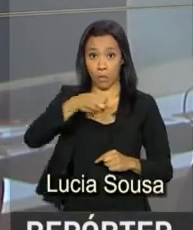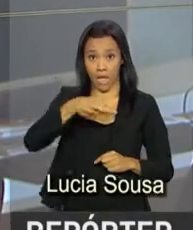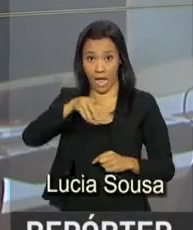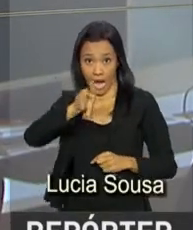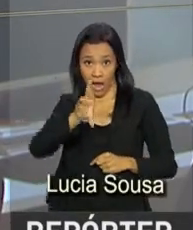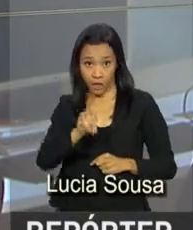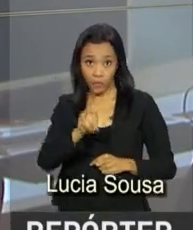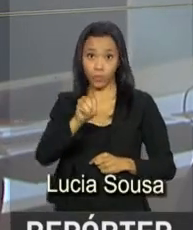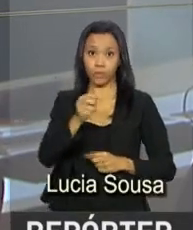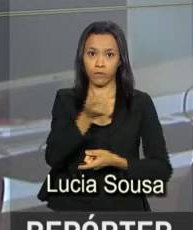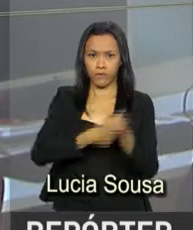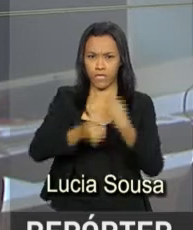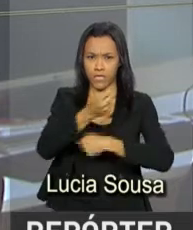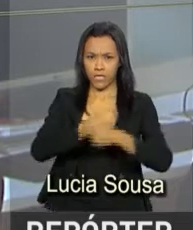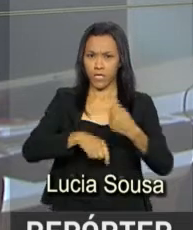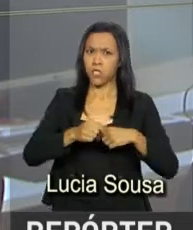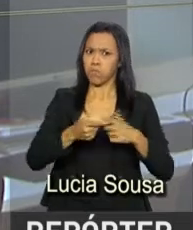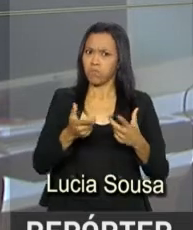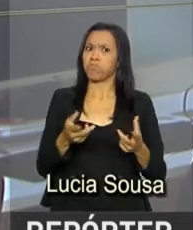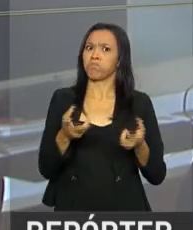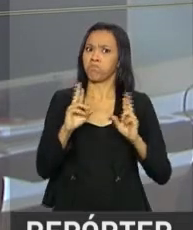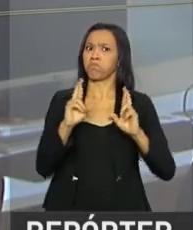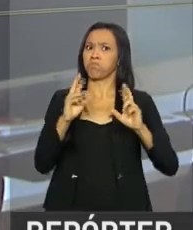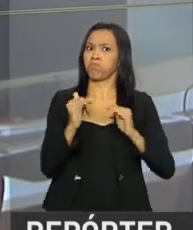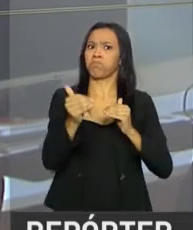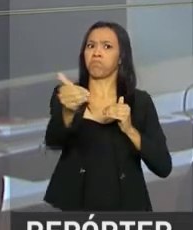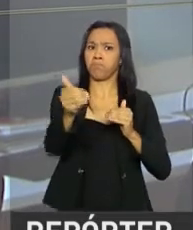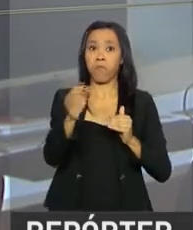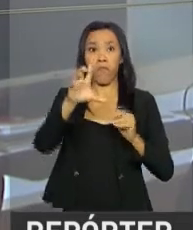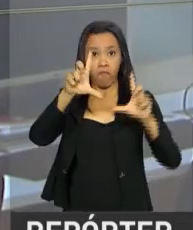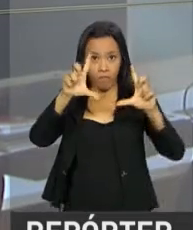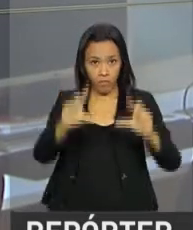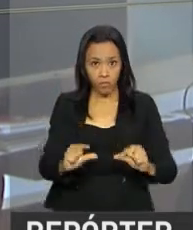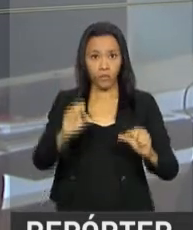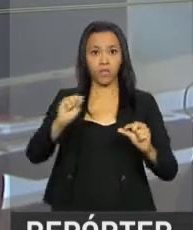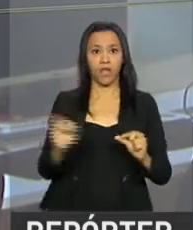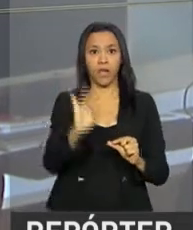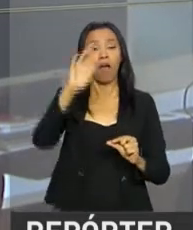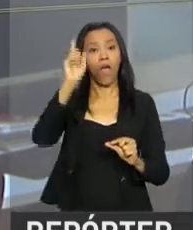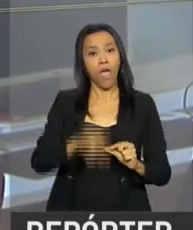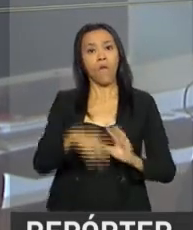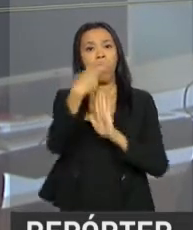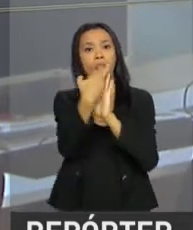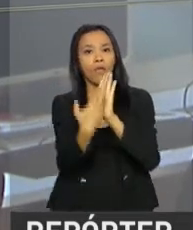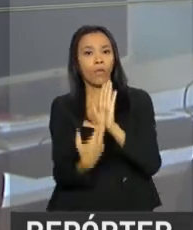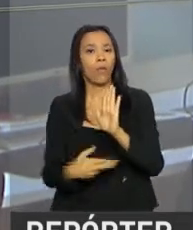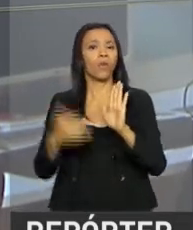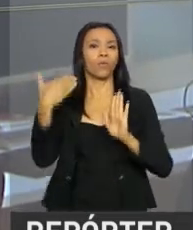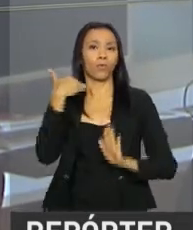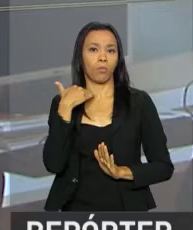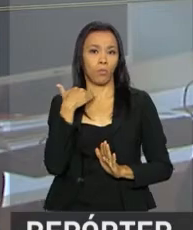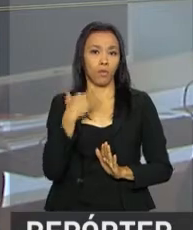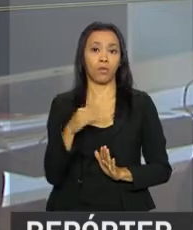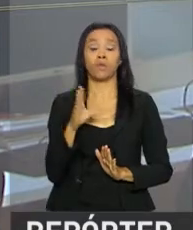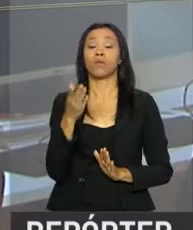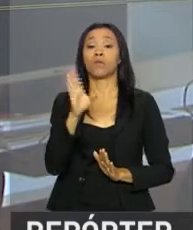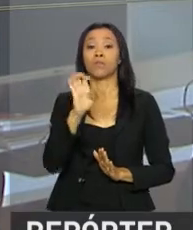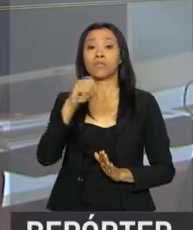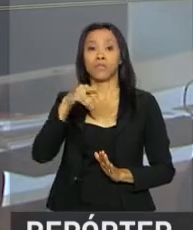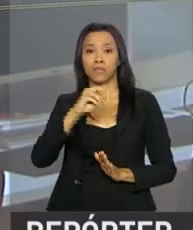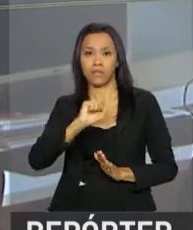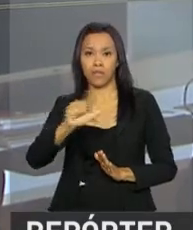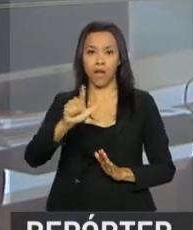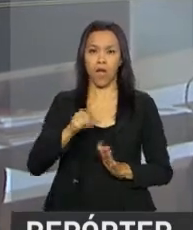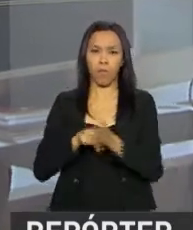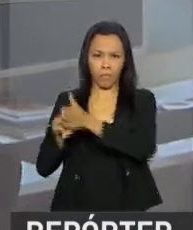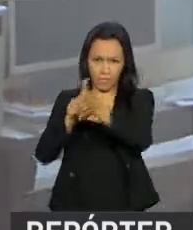mais queda na inflação é o que mostra o relatório focus do banco central feito com mais de cem instituições financeiras